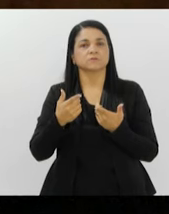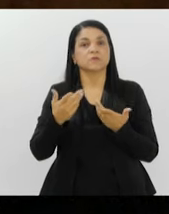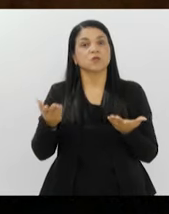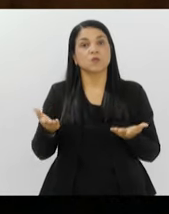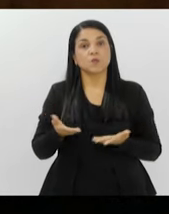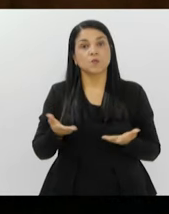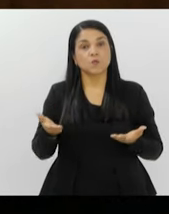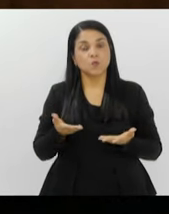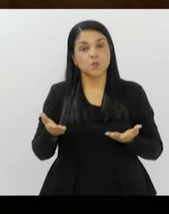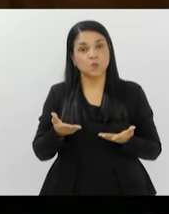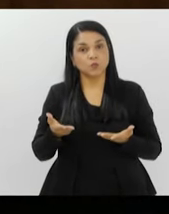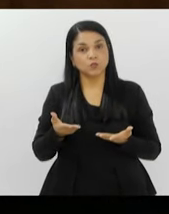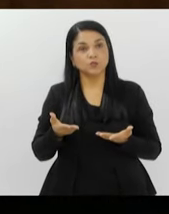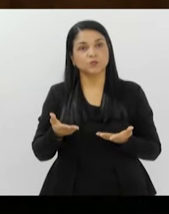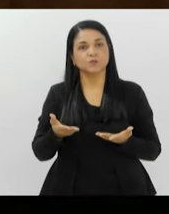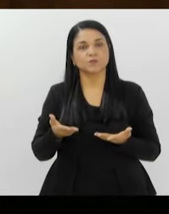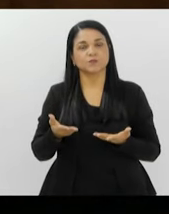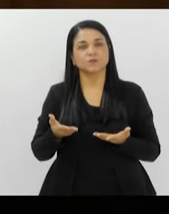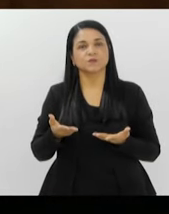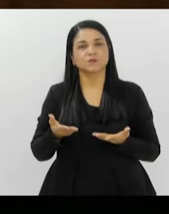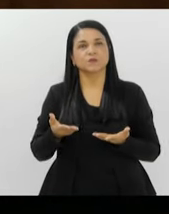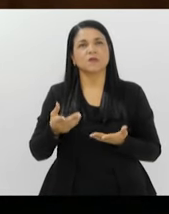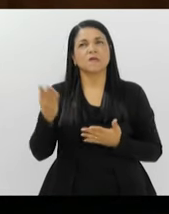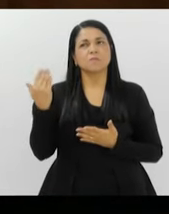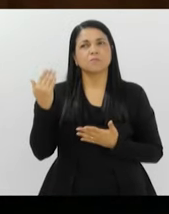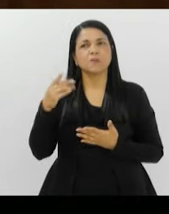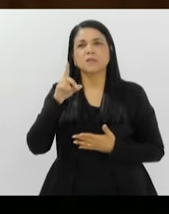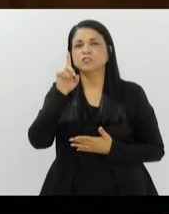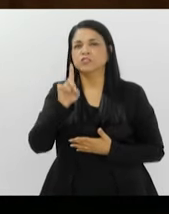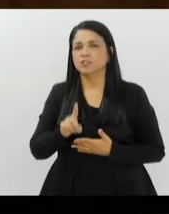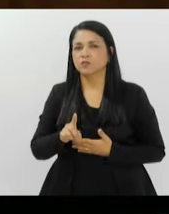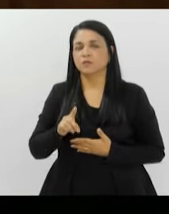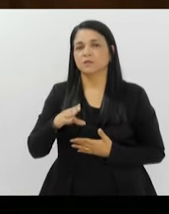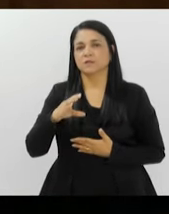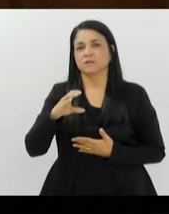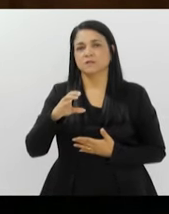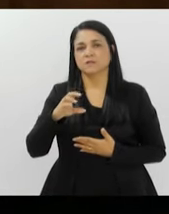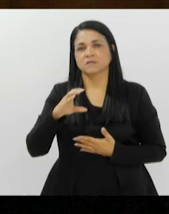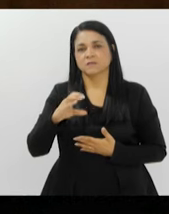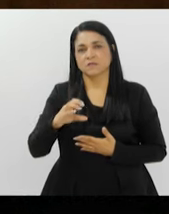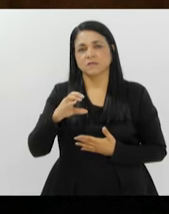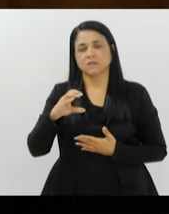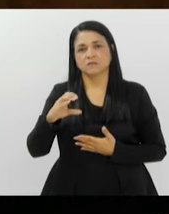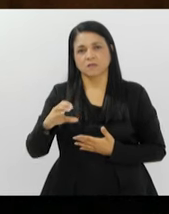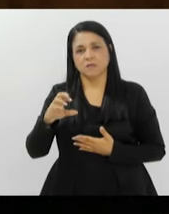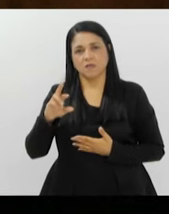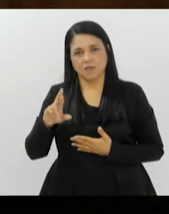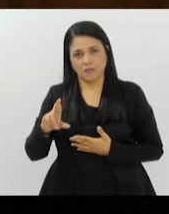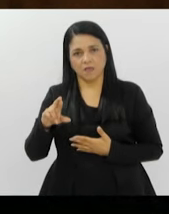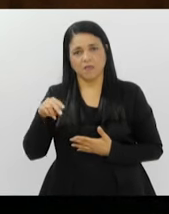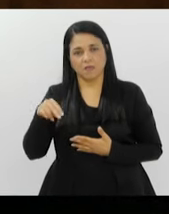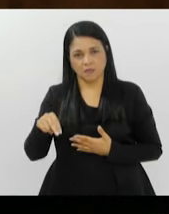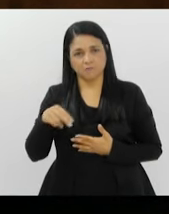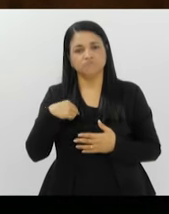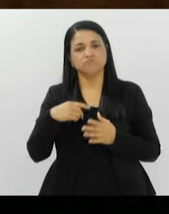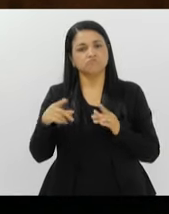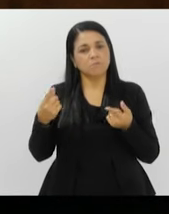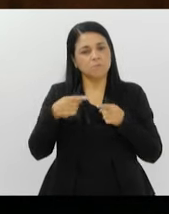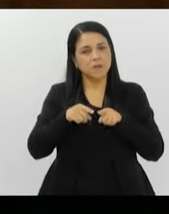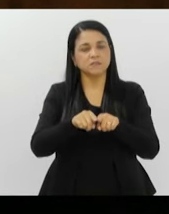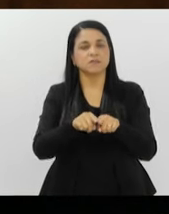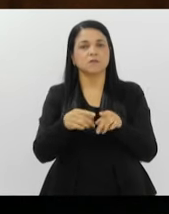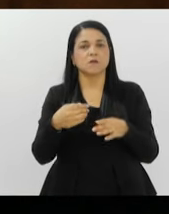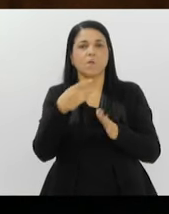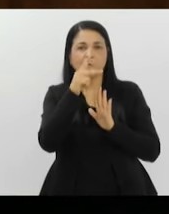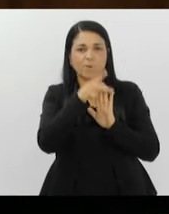eh há pouco tempo foi diretor da CSN também onde fez várias parcerias de projetos muito importantes paraa cidade de Volta